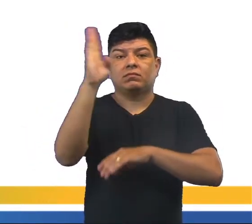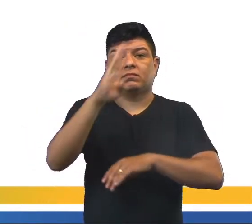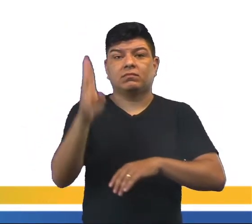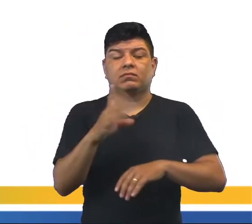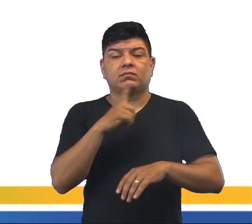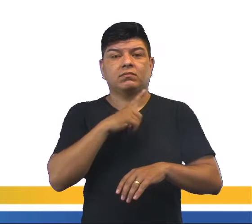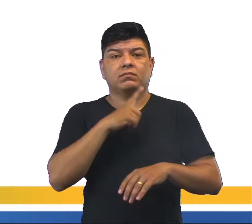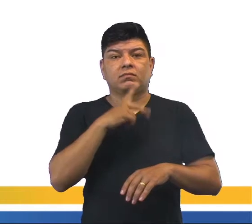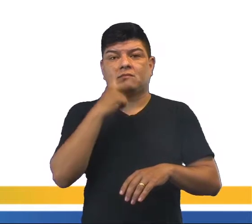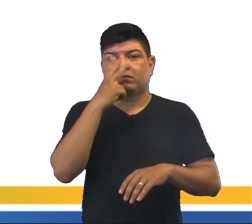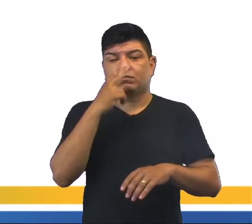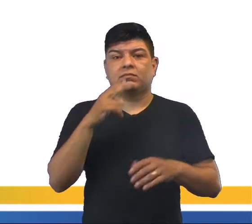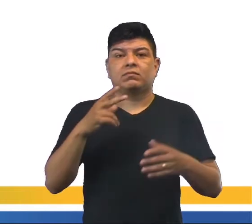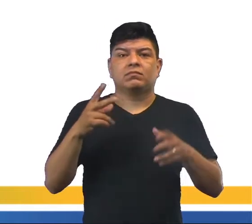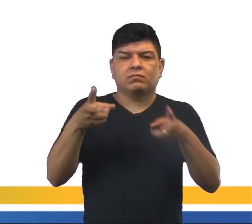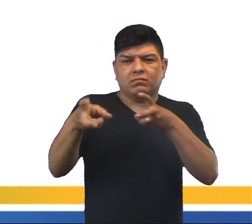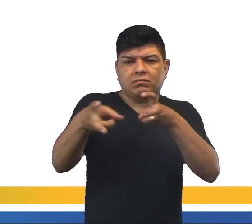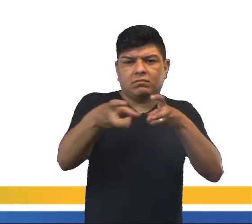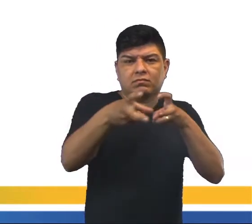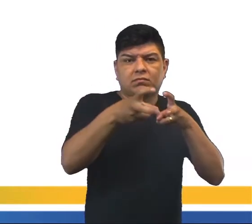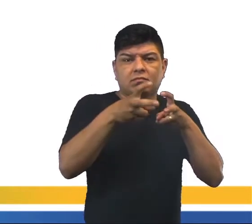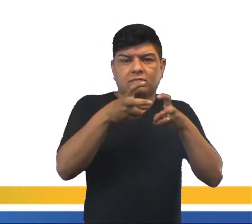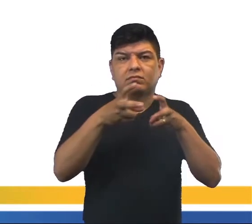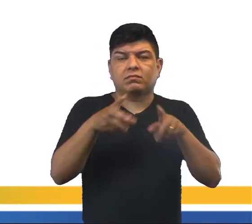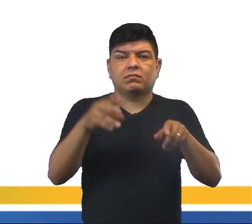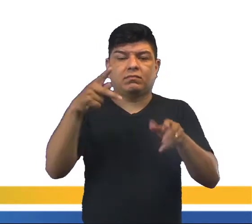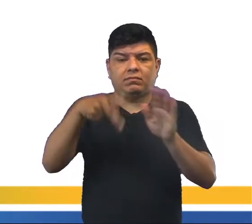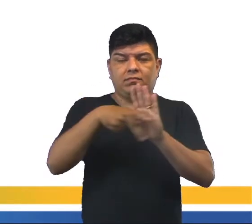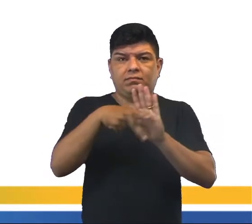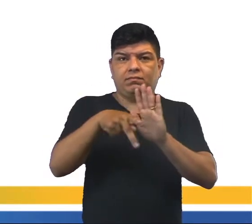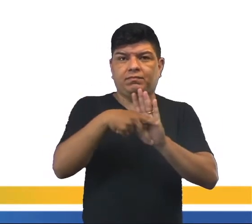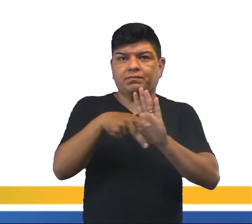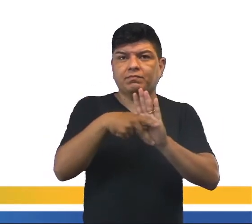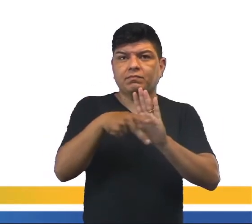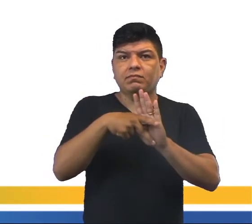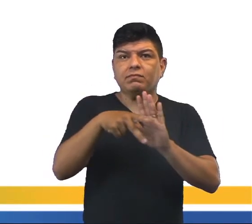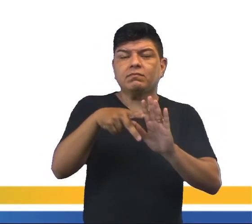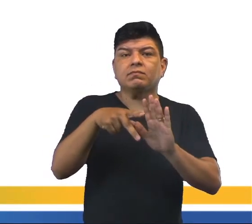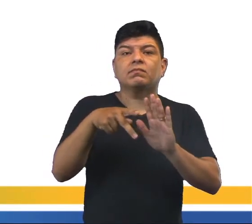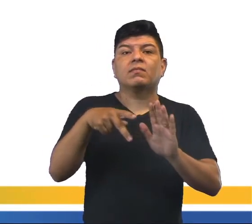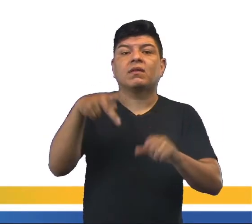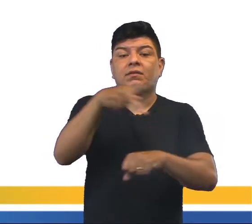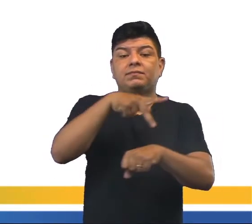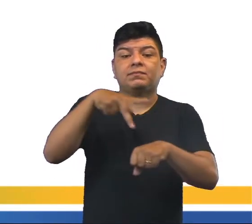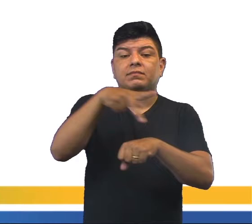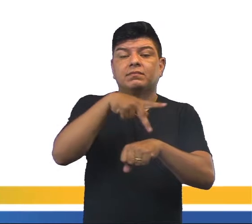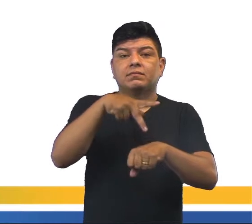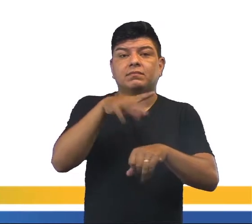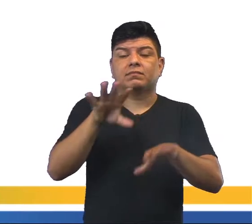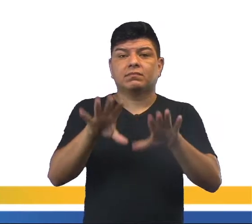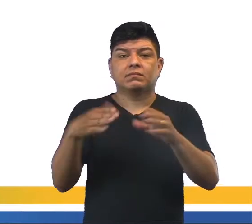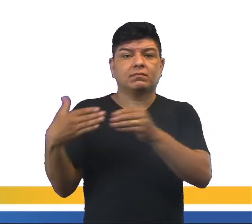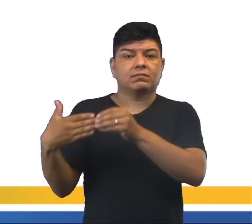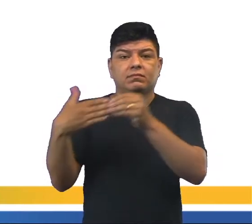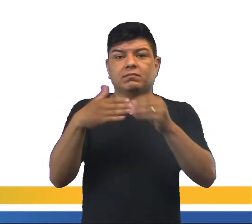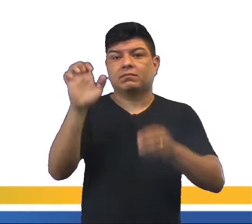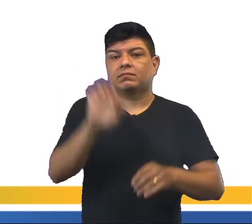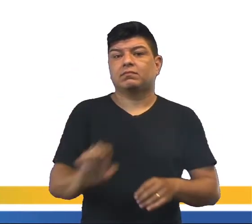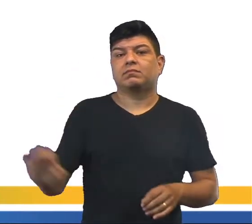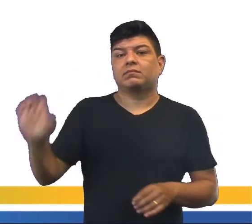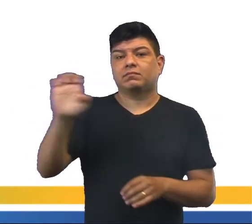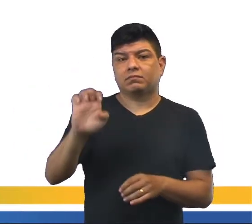esteve mergulhado em concepções eurocêntricas. A própria ideia de nação foi em grande parte trazida da